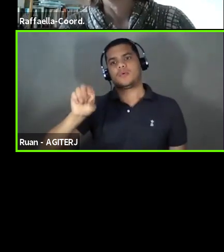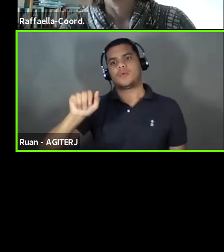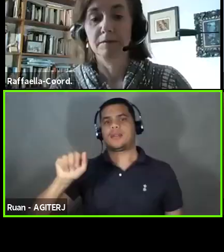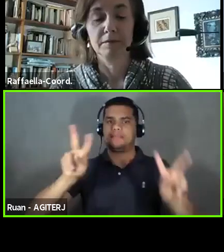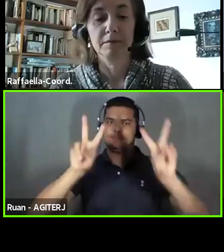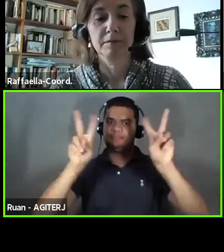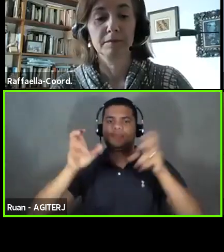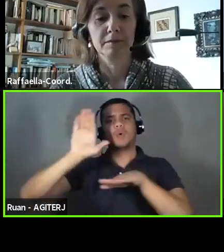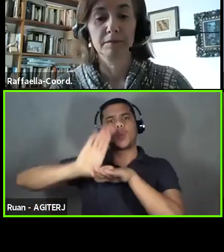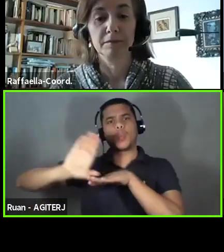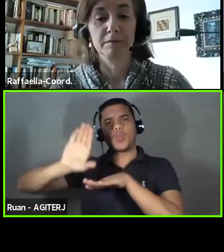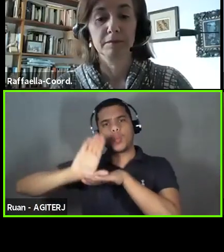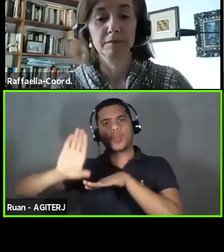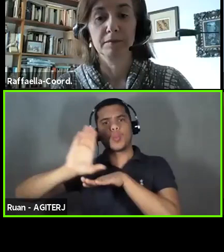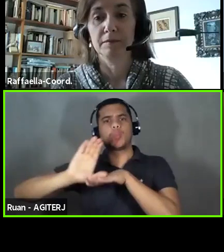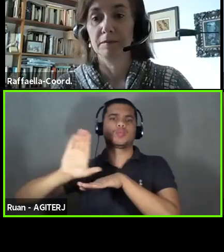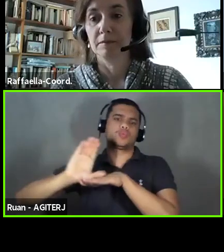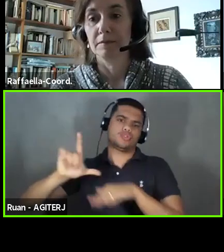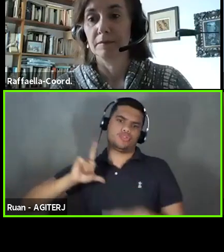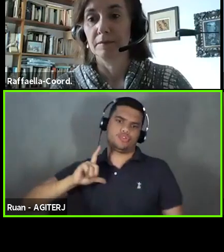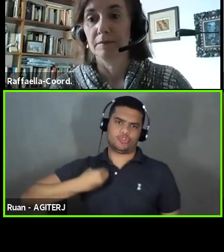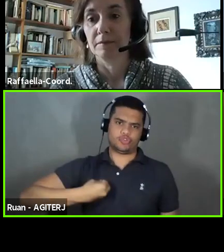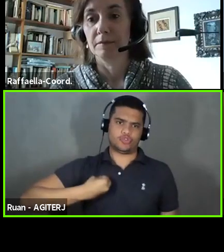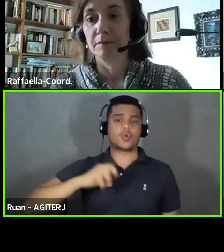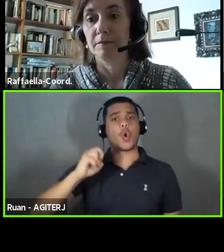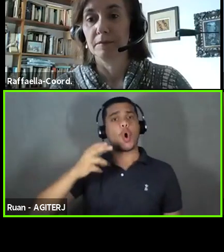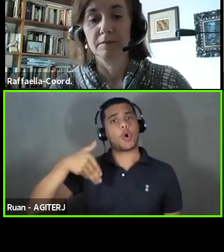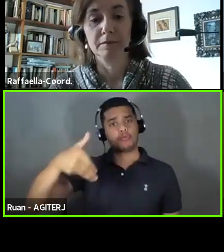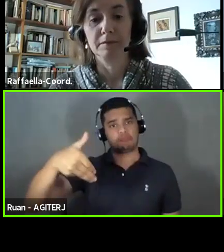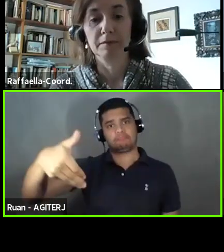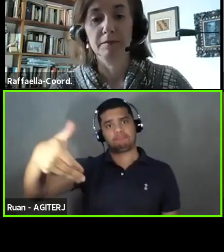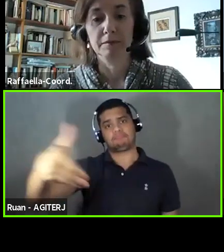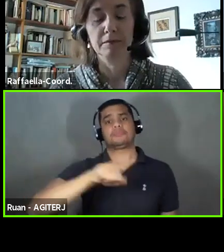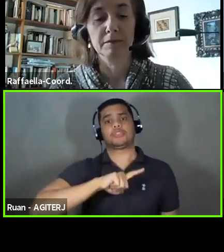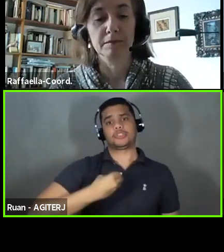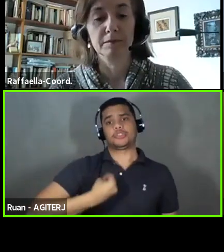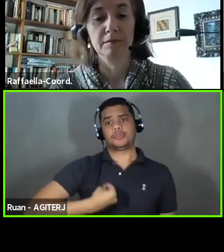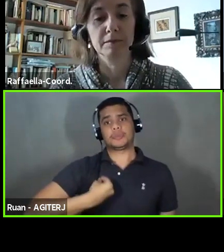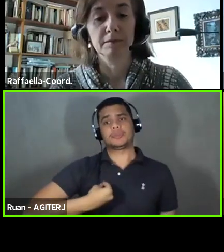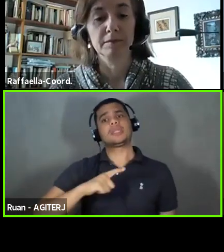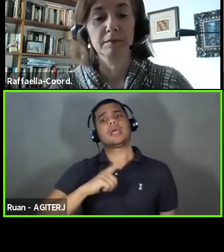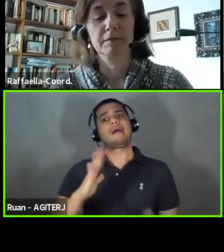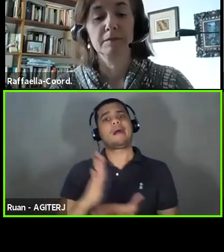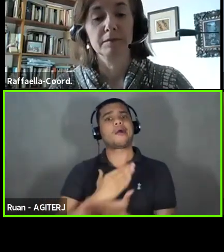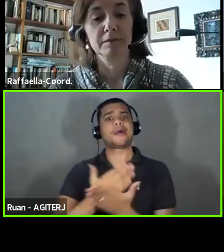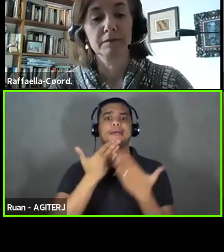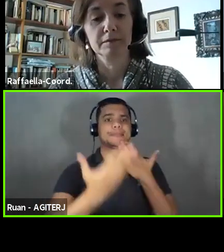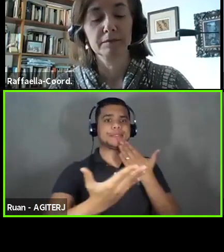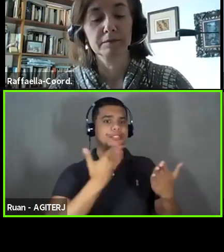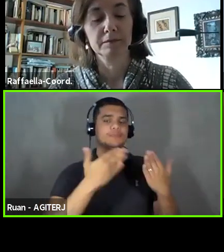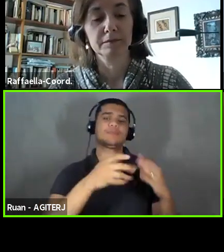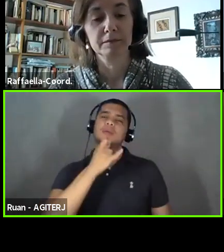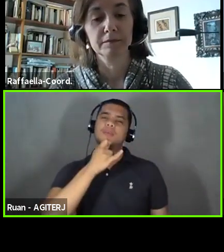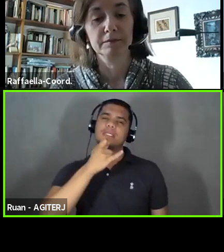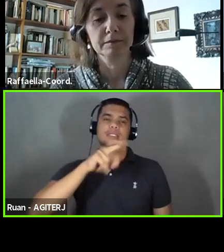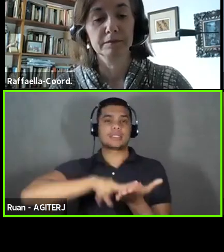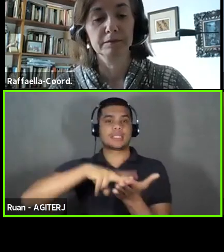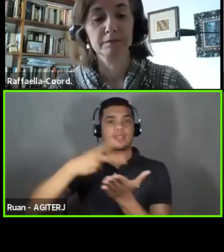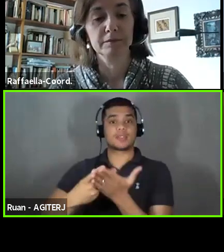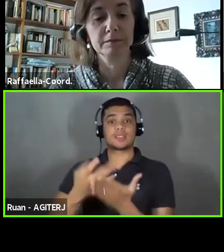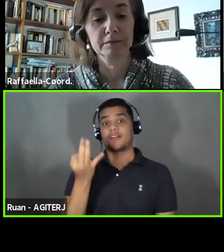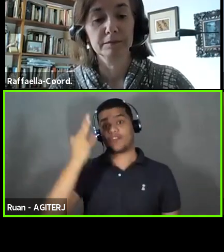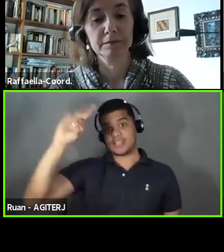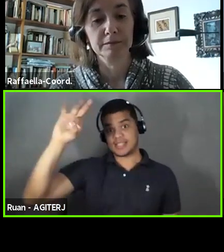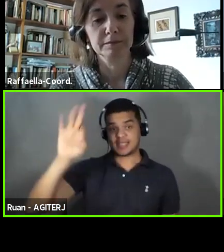aos cursos que estão sendo oferecidos ou vão ser oferecidos, né? Houve alguns pedidos aqui, por exemplo, de tradução de francês